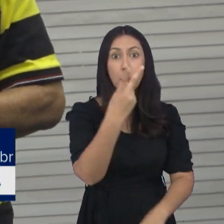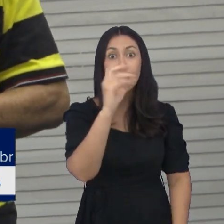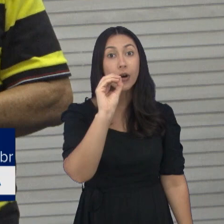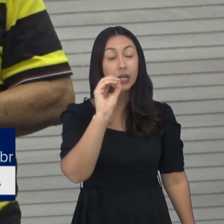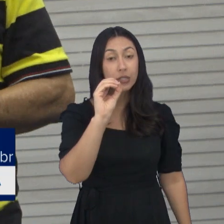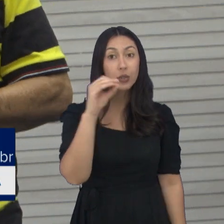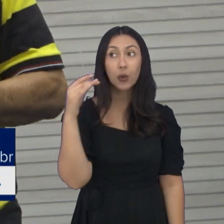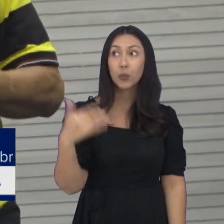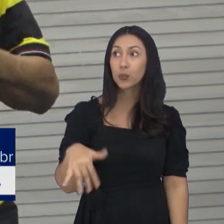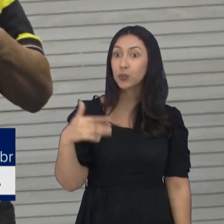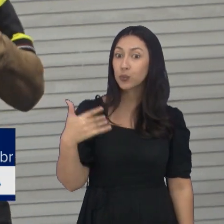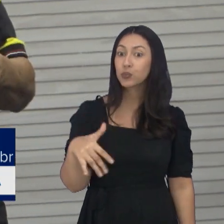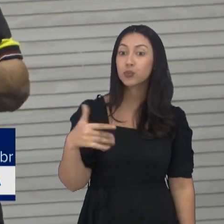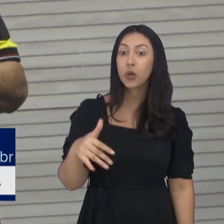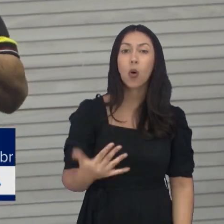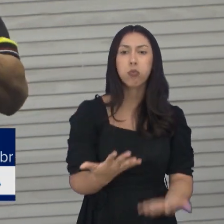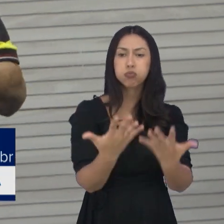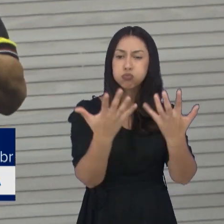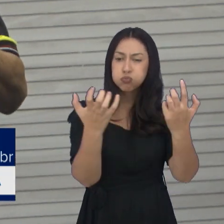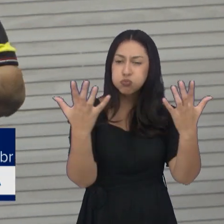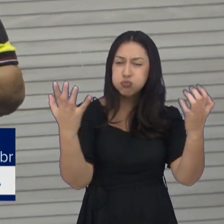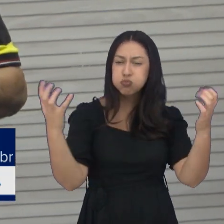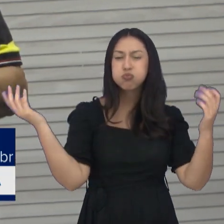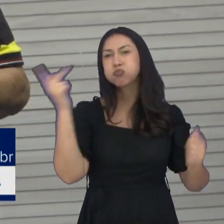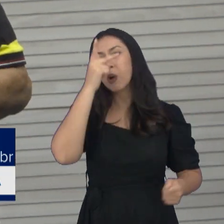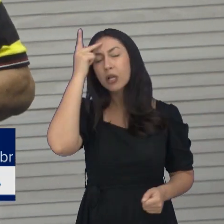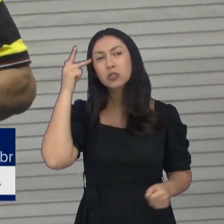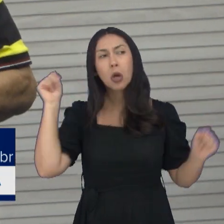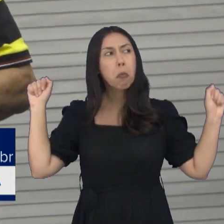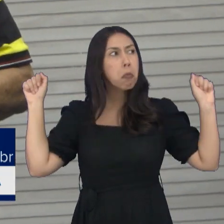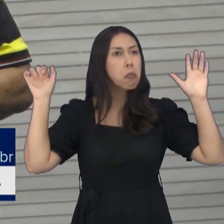né? Quantas pessoas já foram assistir?